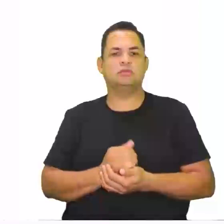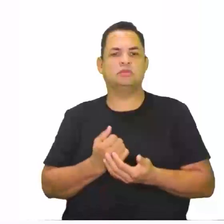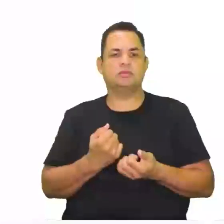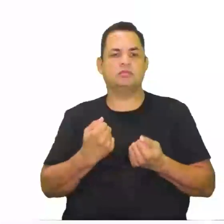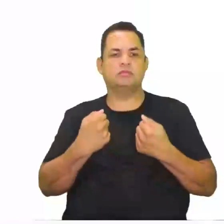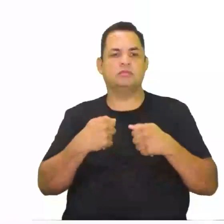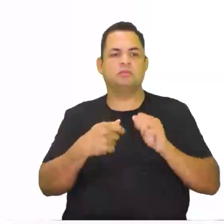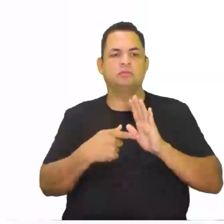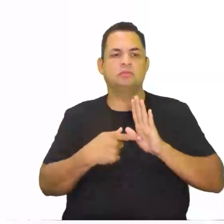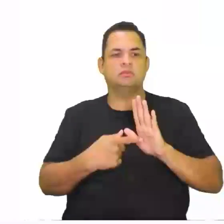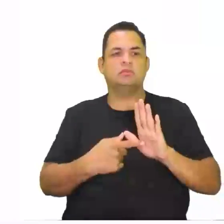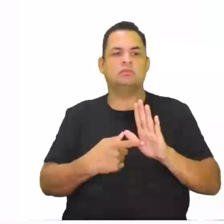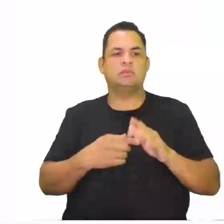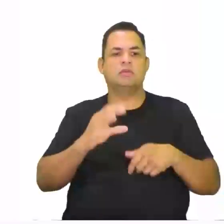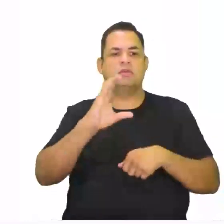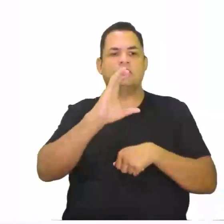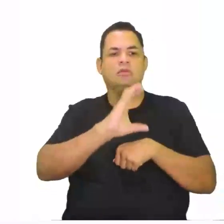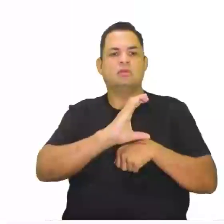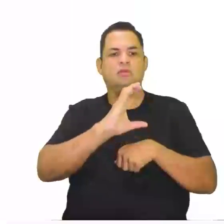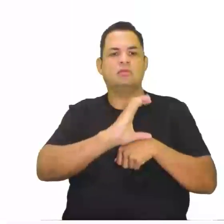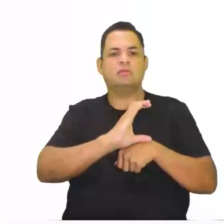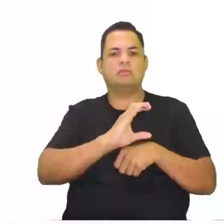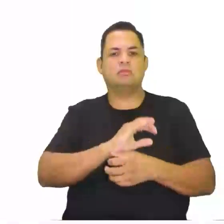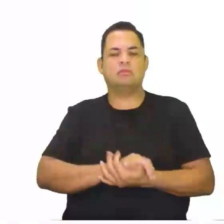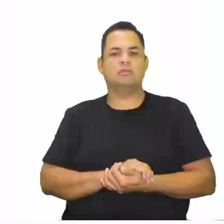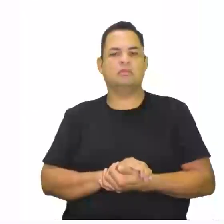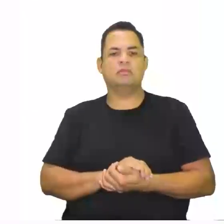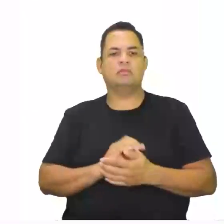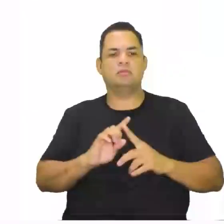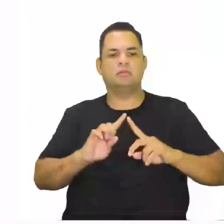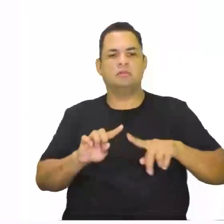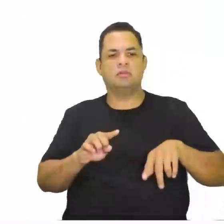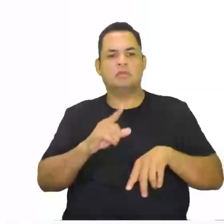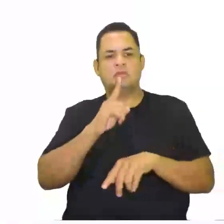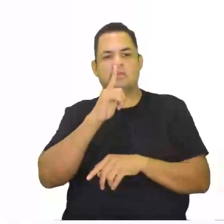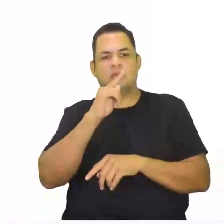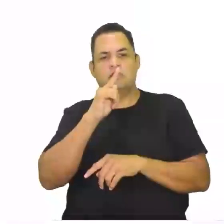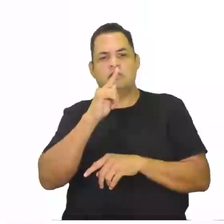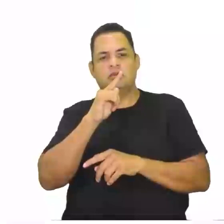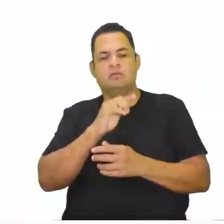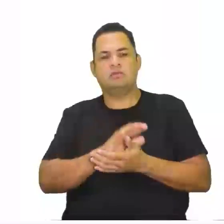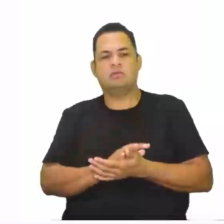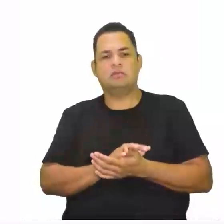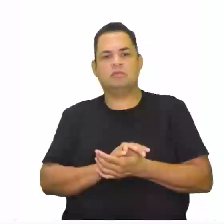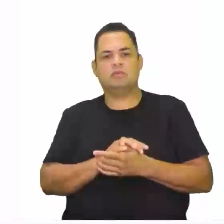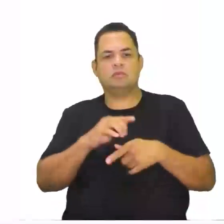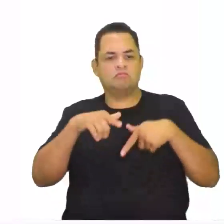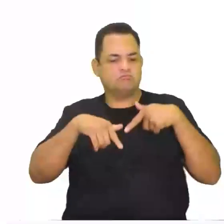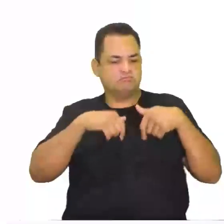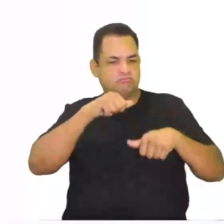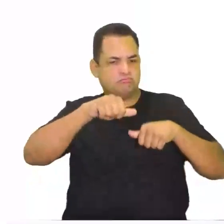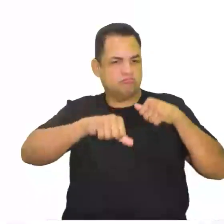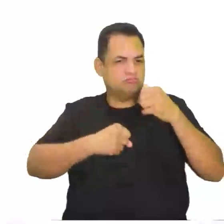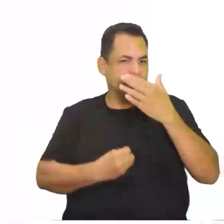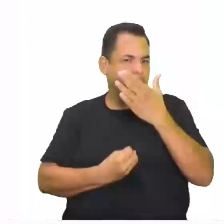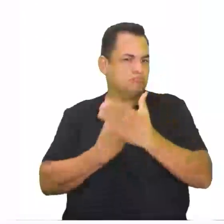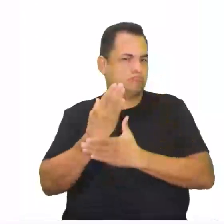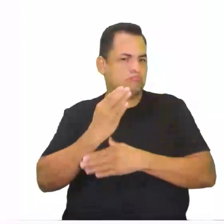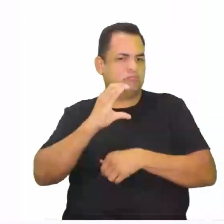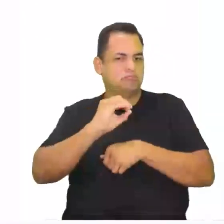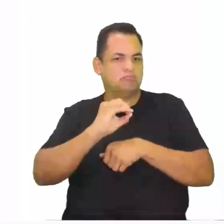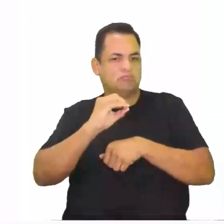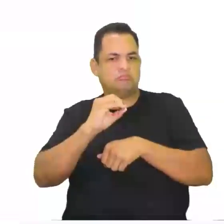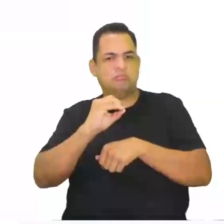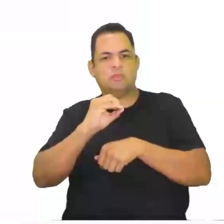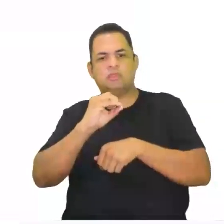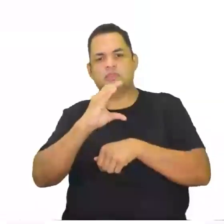ser representado apenas por carbono. Mais a água, que vai produzir o monóxido de carbono mais